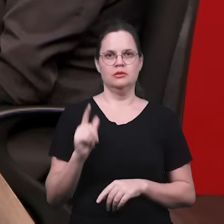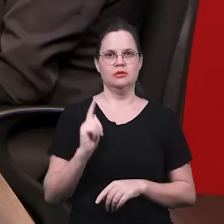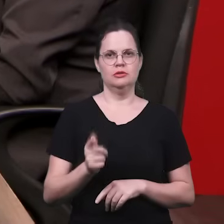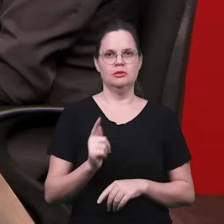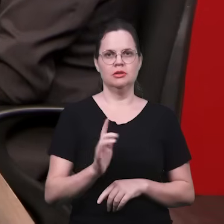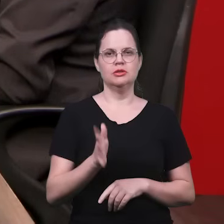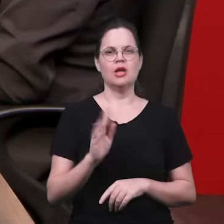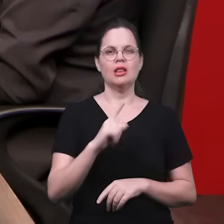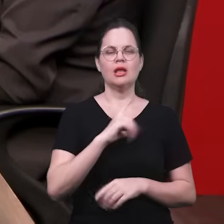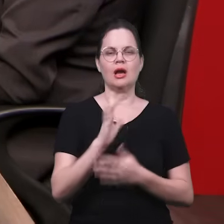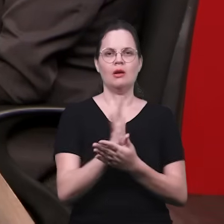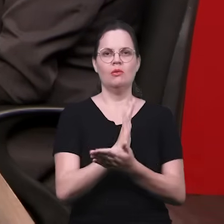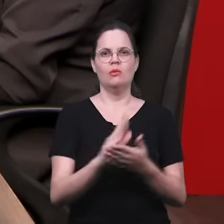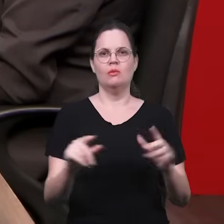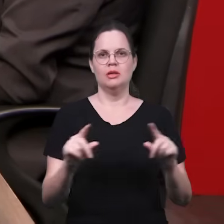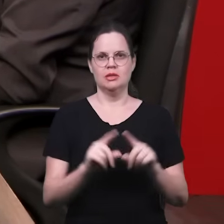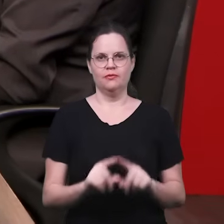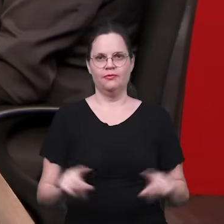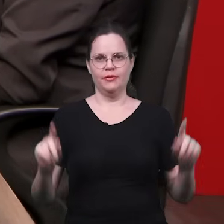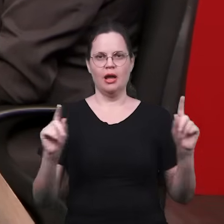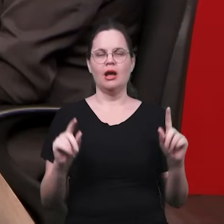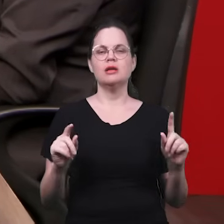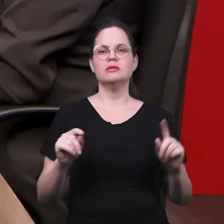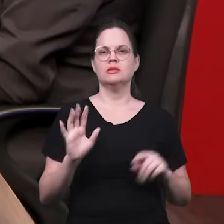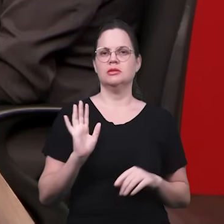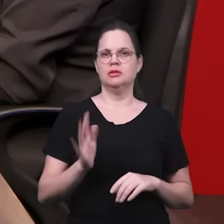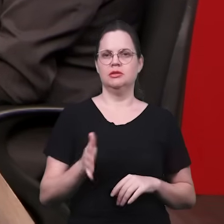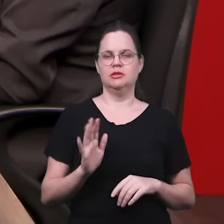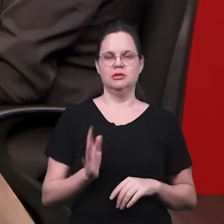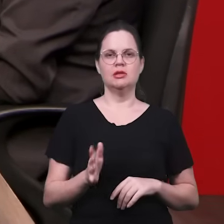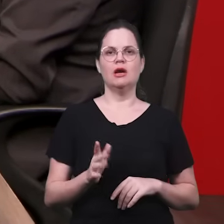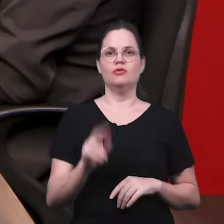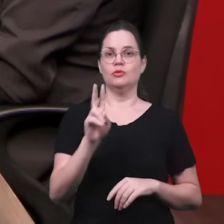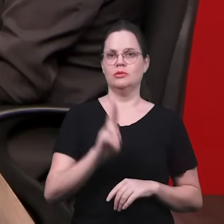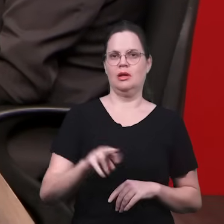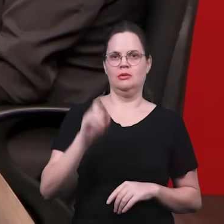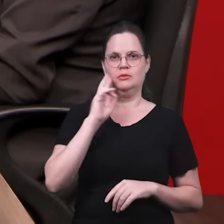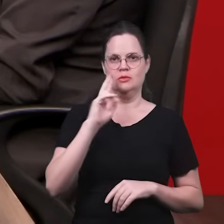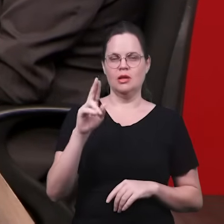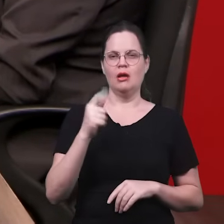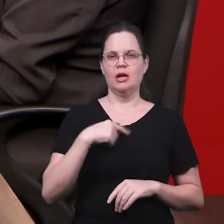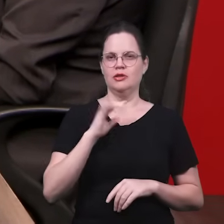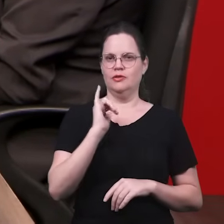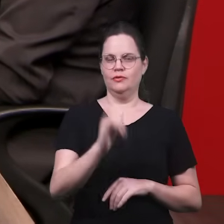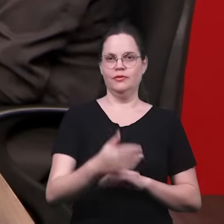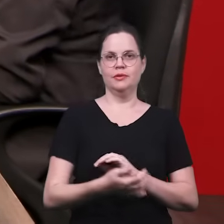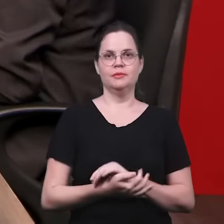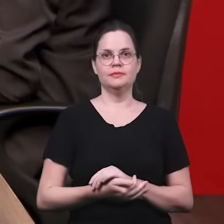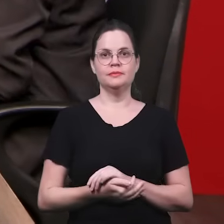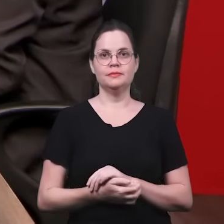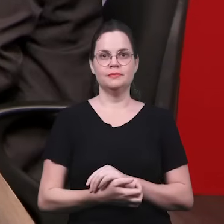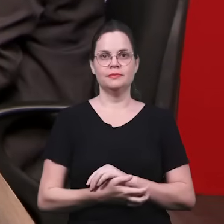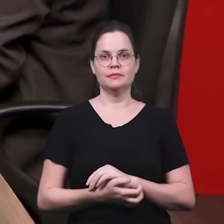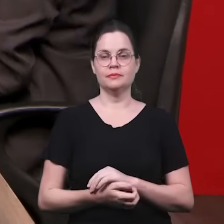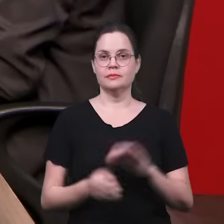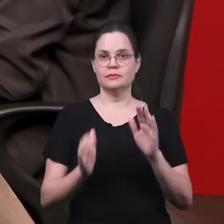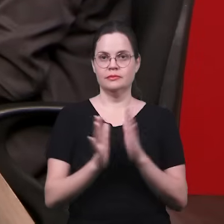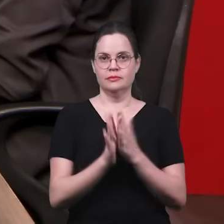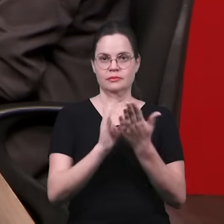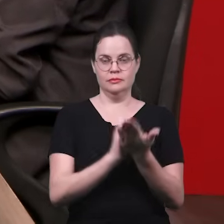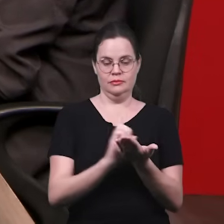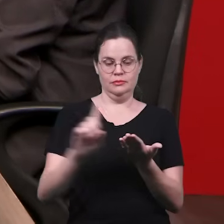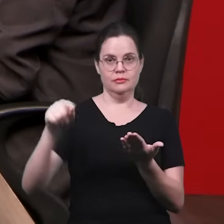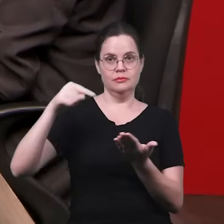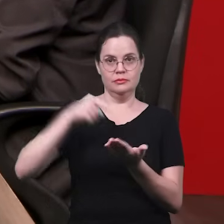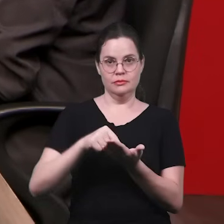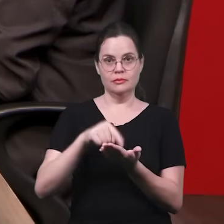tão inspirada também, né, revelada. A palavra entra na história como uma carga